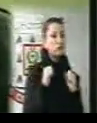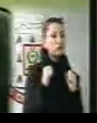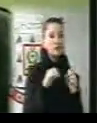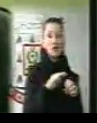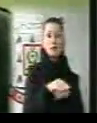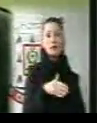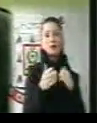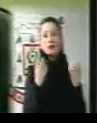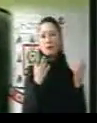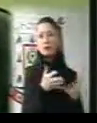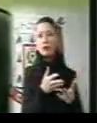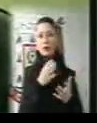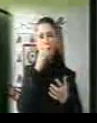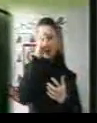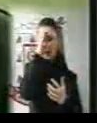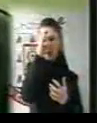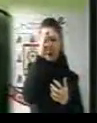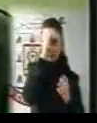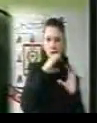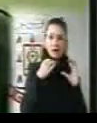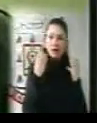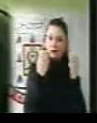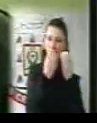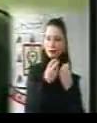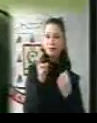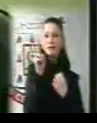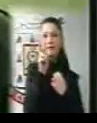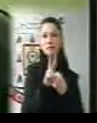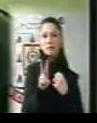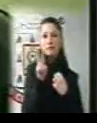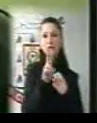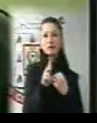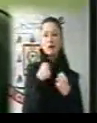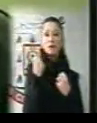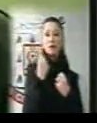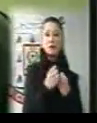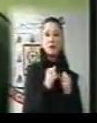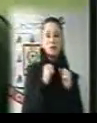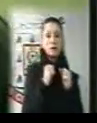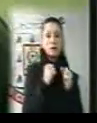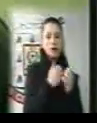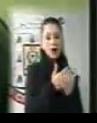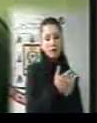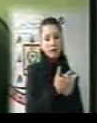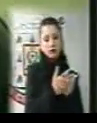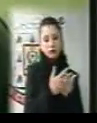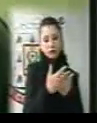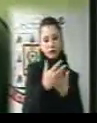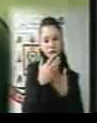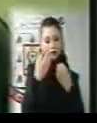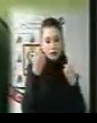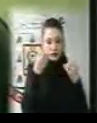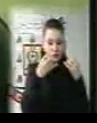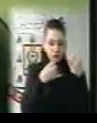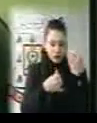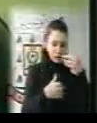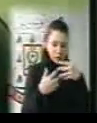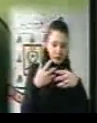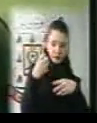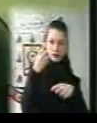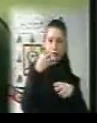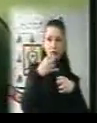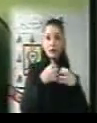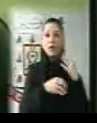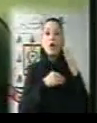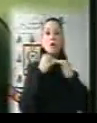cidade de Criciúma, na Câmara de Vereadores, para que a gente possa discorrer dessas obras tão importantes, que têm um